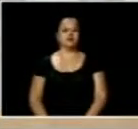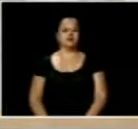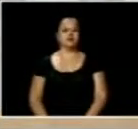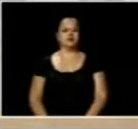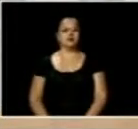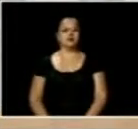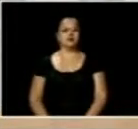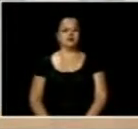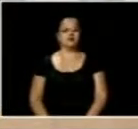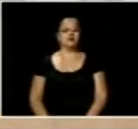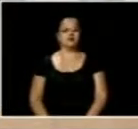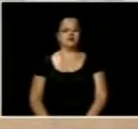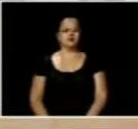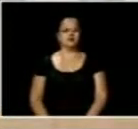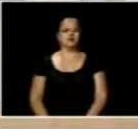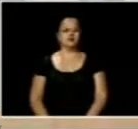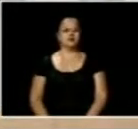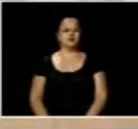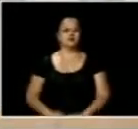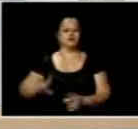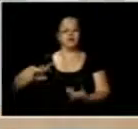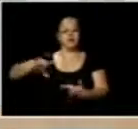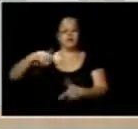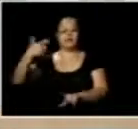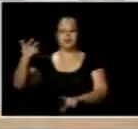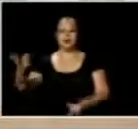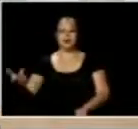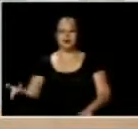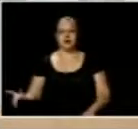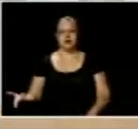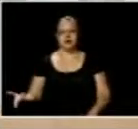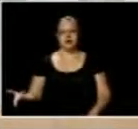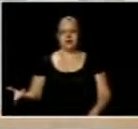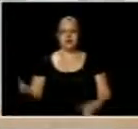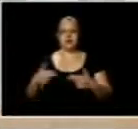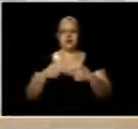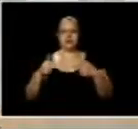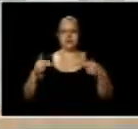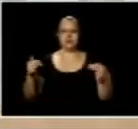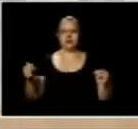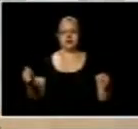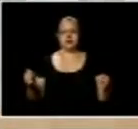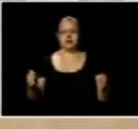Então, é outra situação que a gente